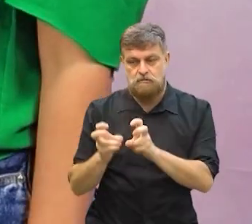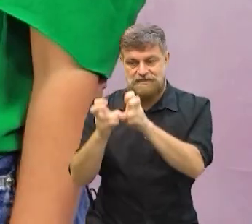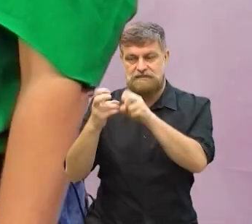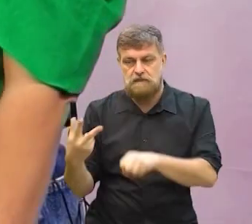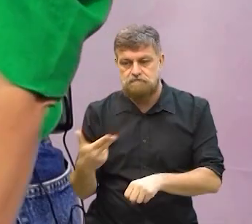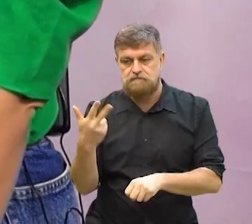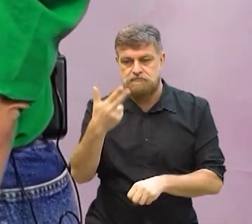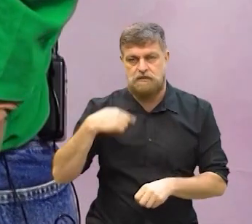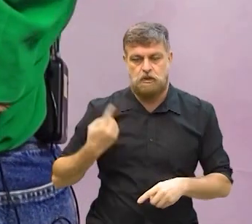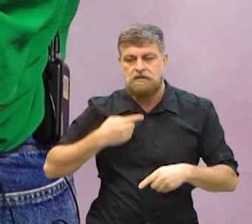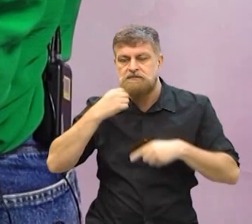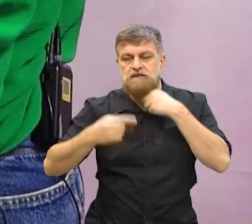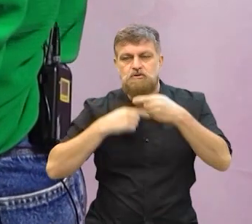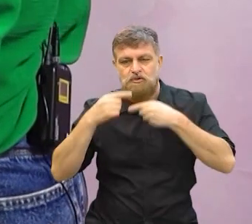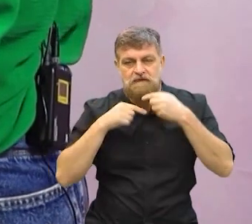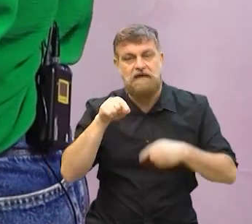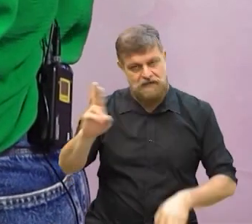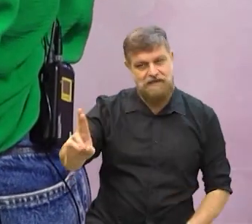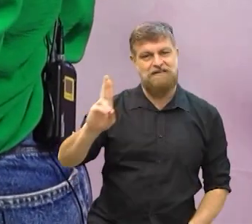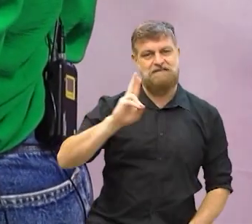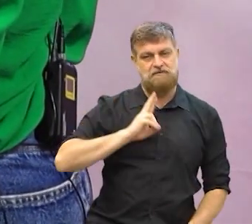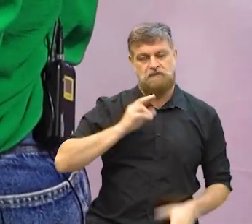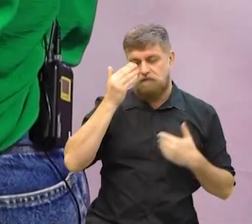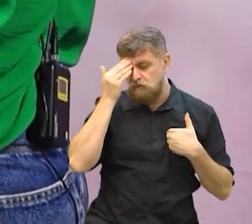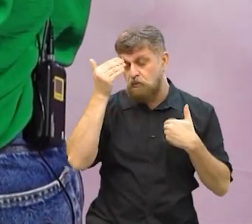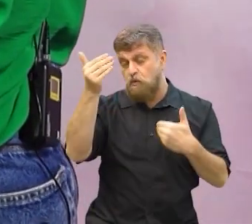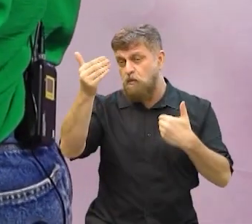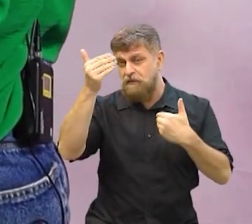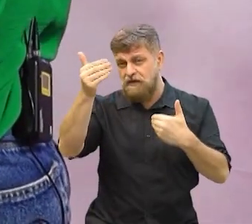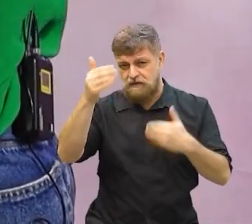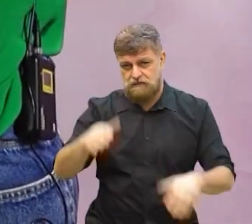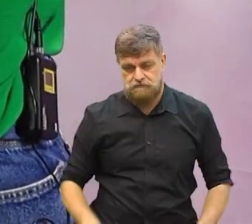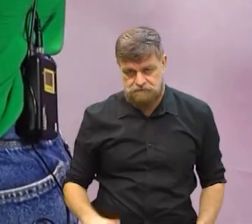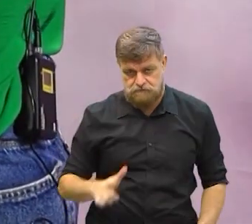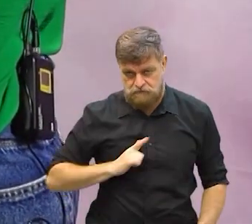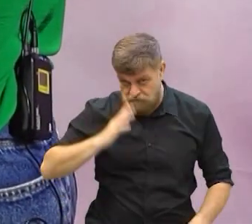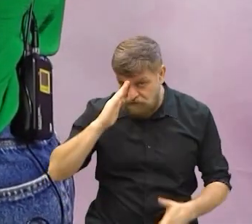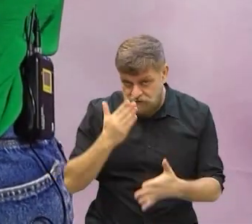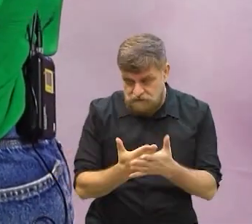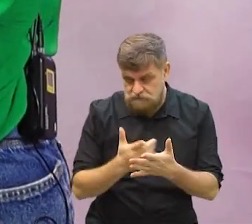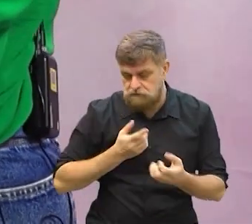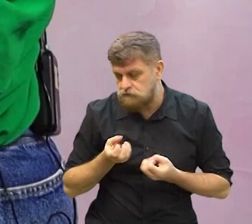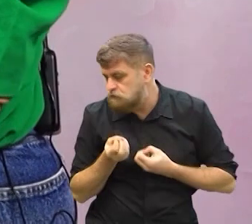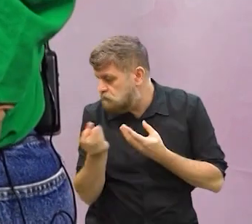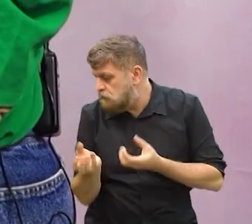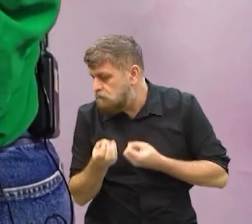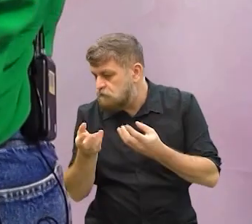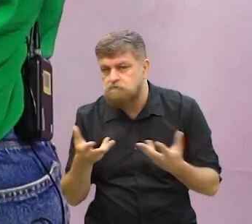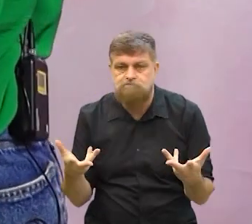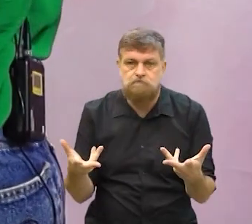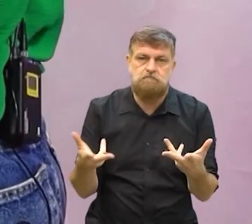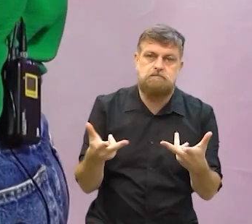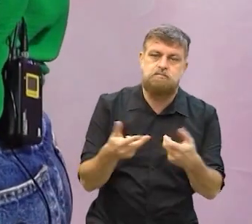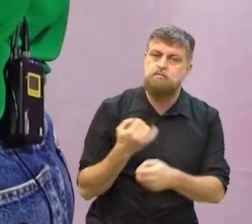cirurgião oncológico e tirou todas as nossas dúvidas aqui. Doutor, muito obrigada pela sua participação. Tenha certeza que foram informações